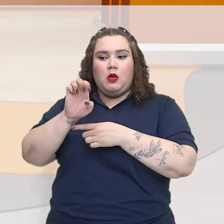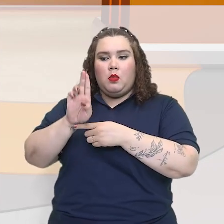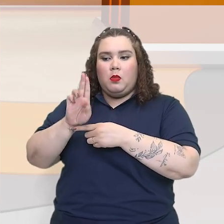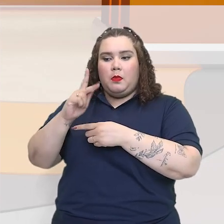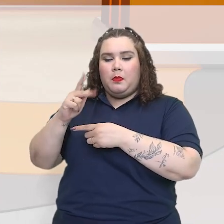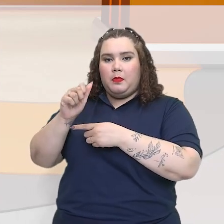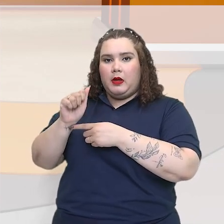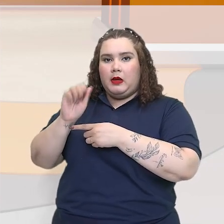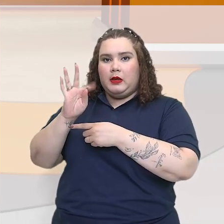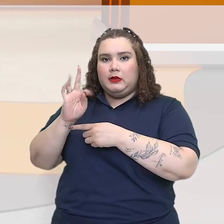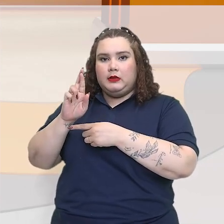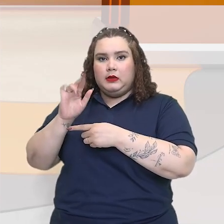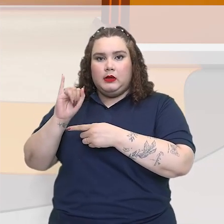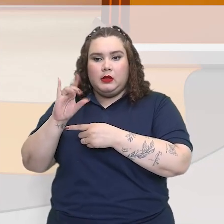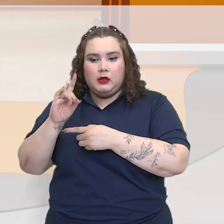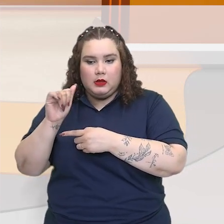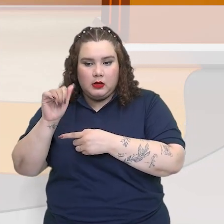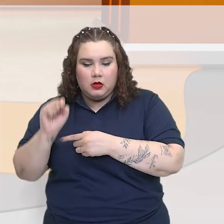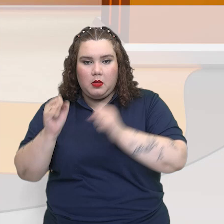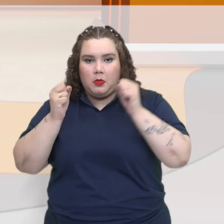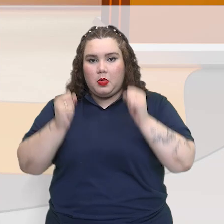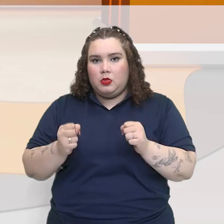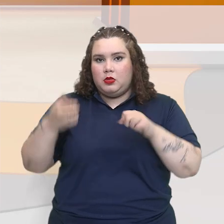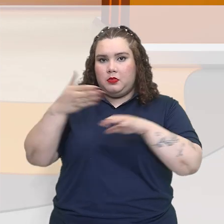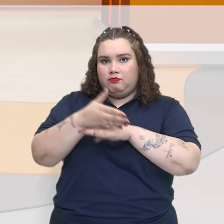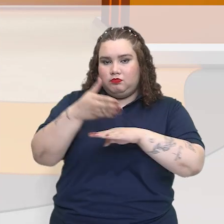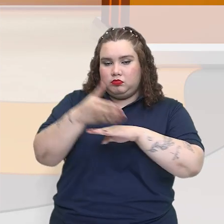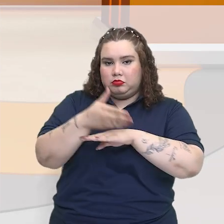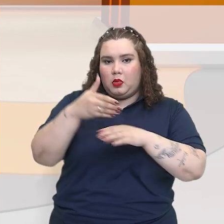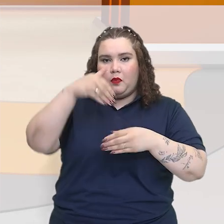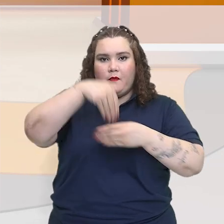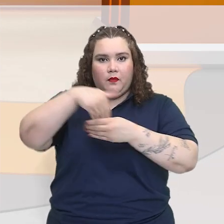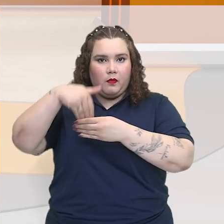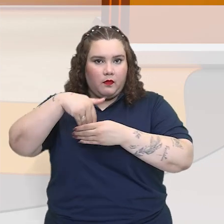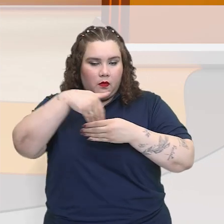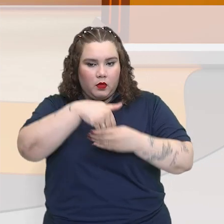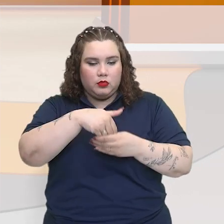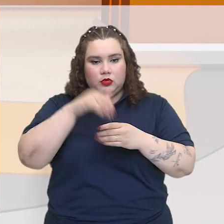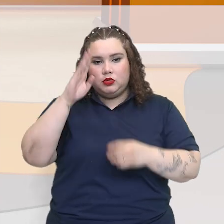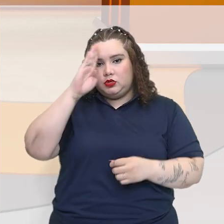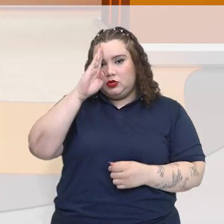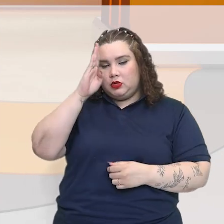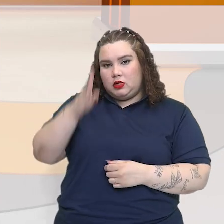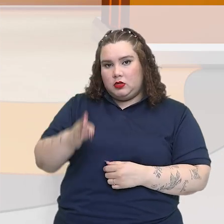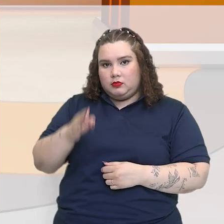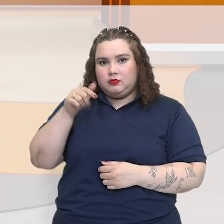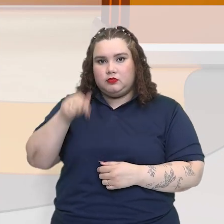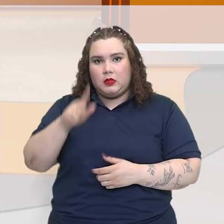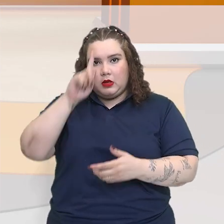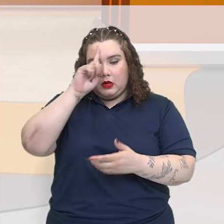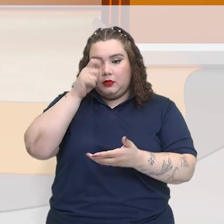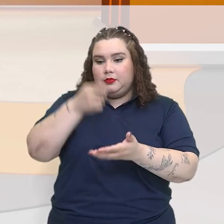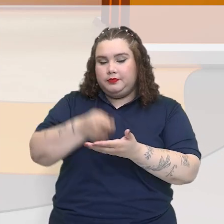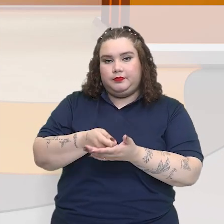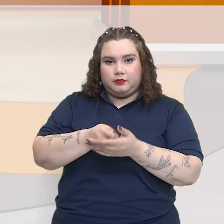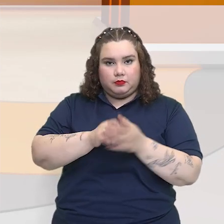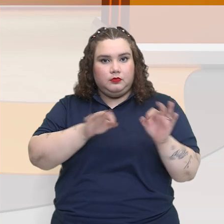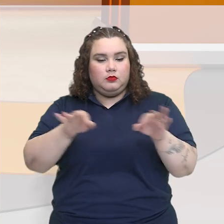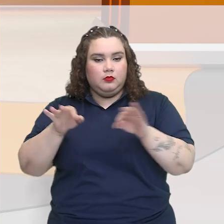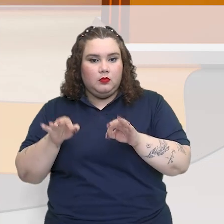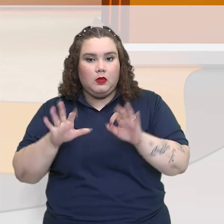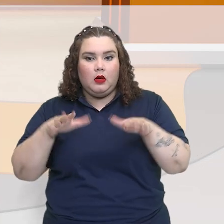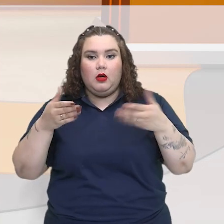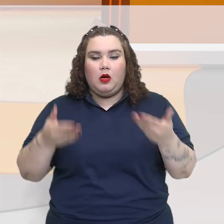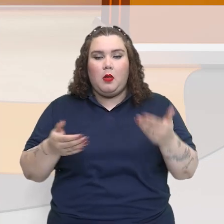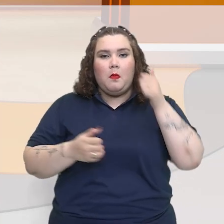eupátridas poderiam participar ativamente e diretamente nessas decisões,